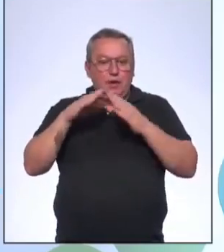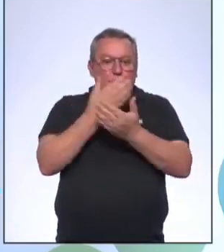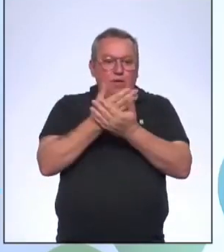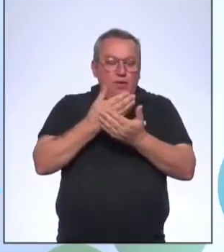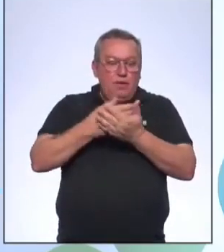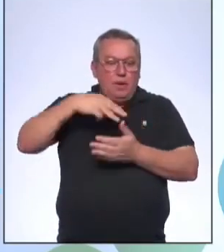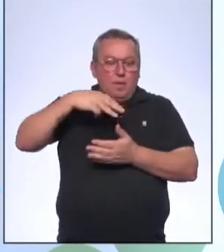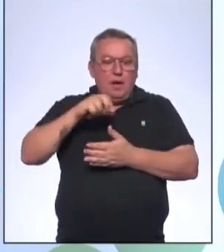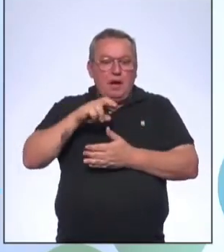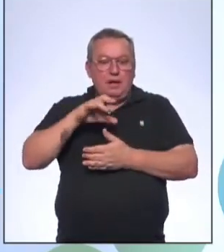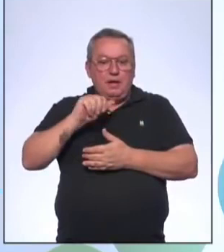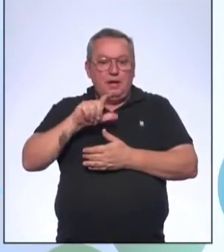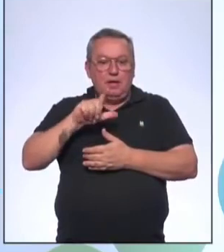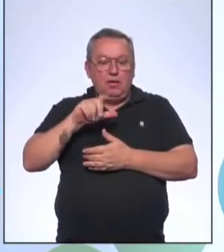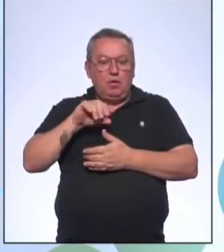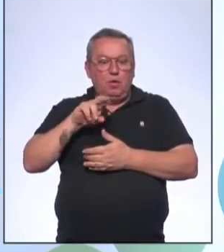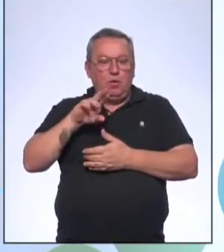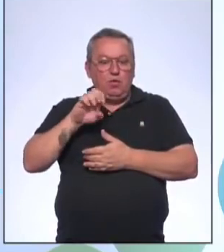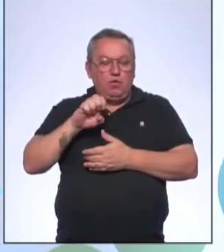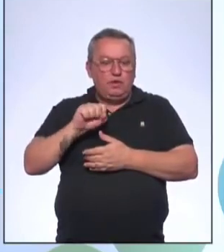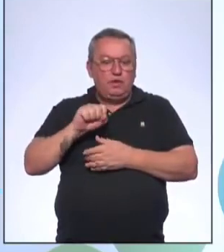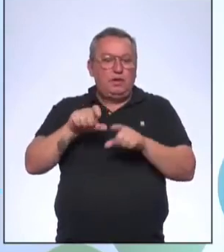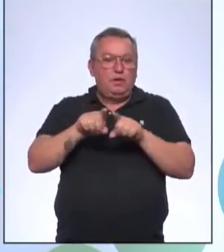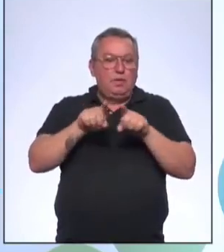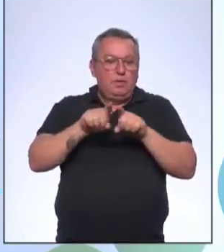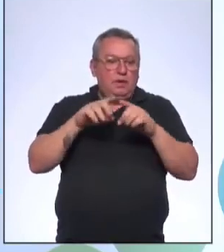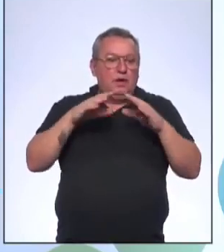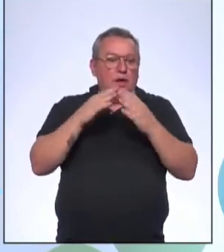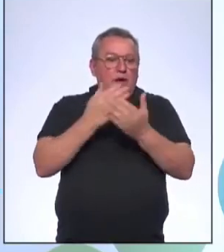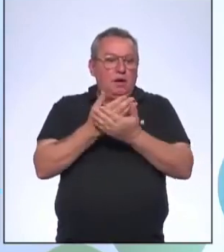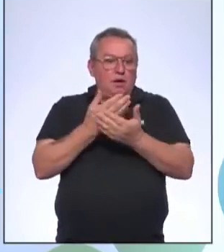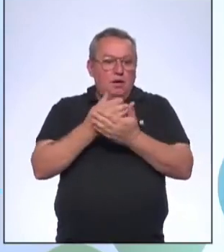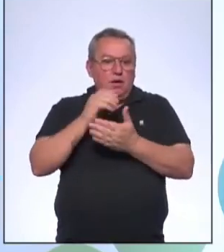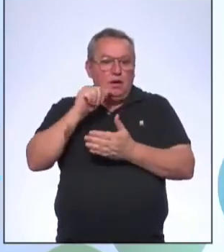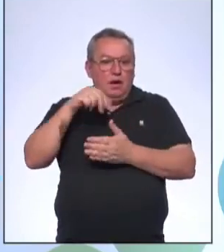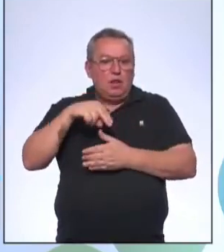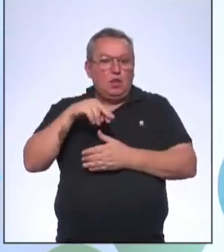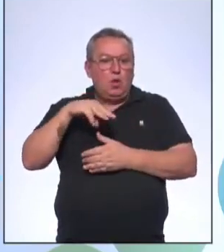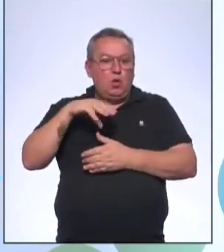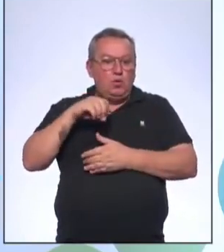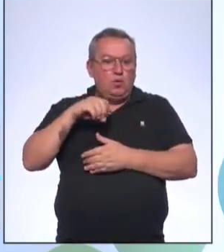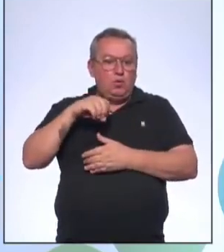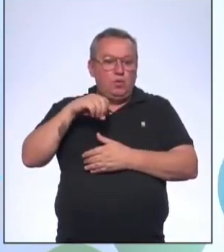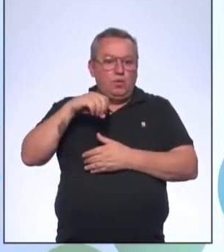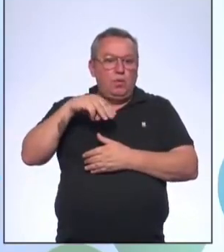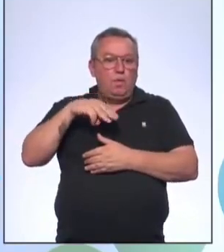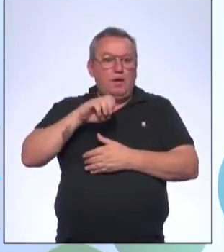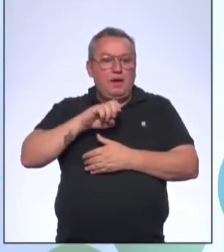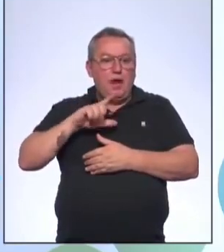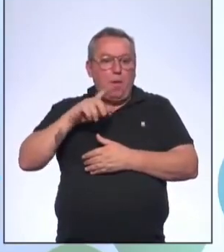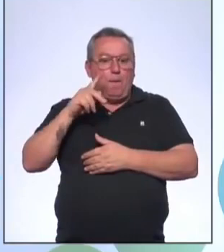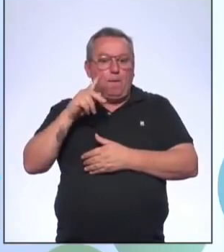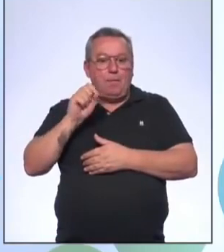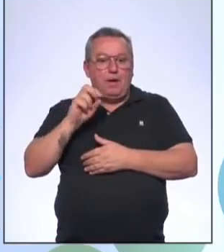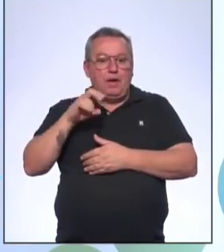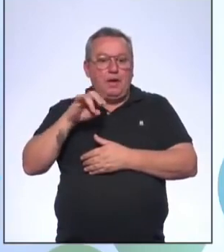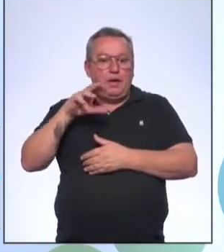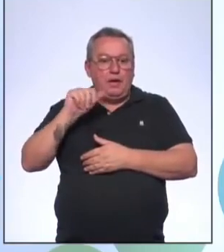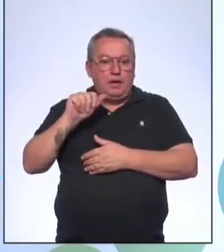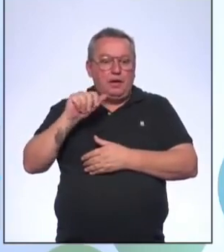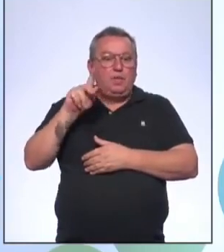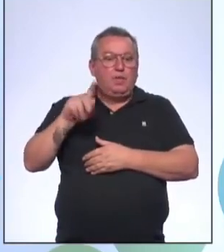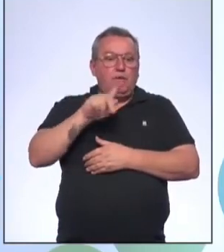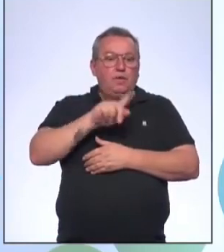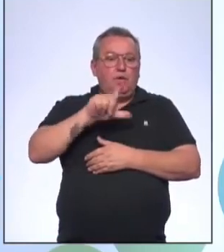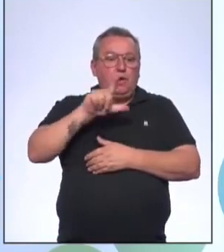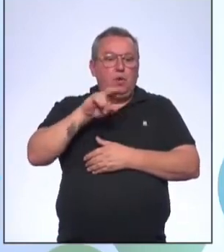Lourdes Teixeira, Yasmin, da Escola Antônio Miguel Pereira, a professora